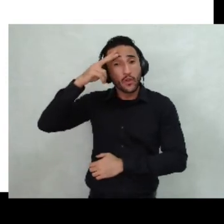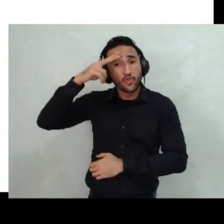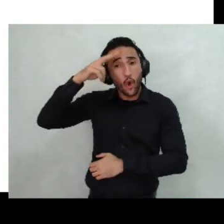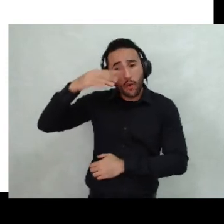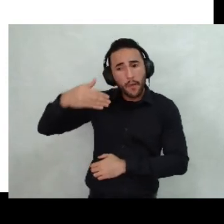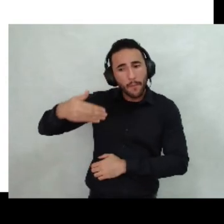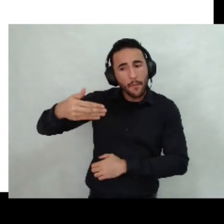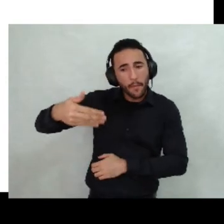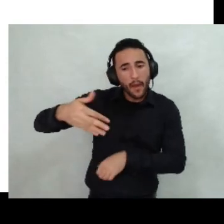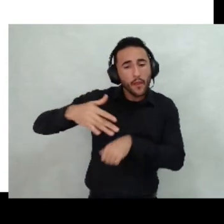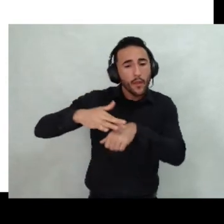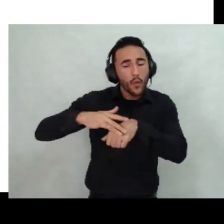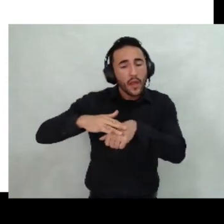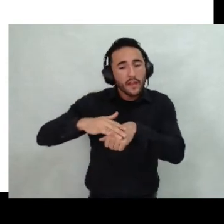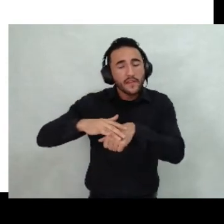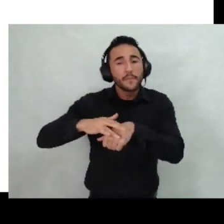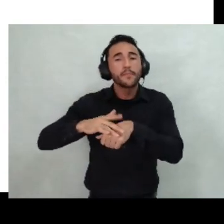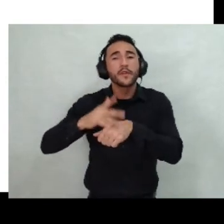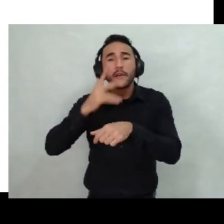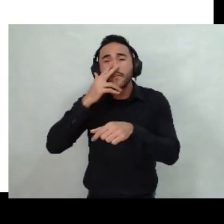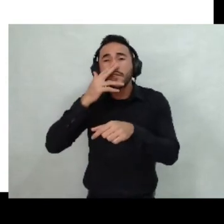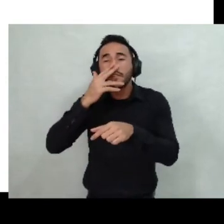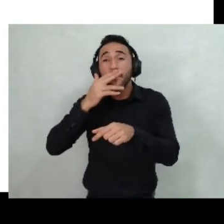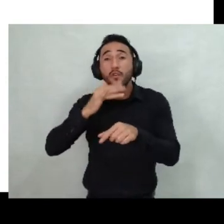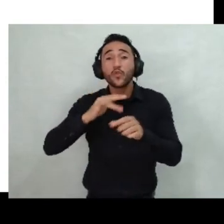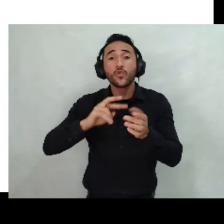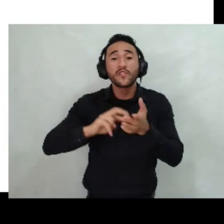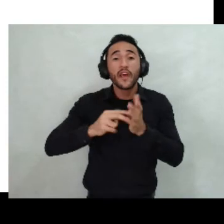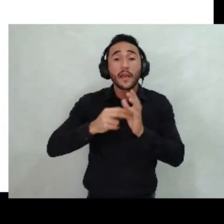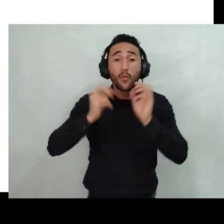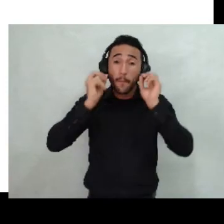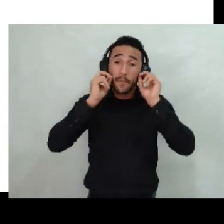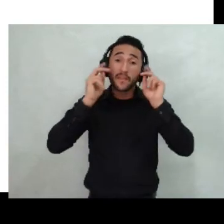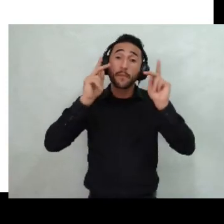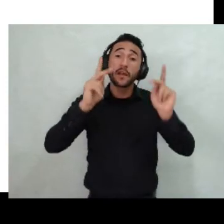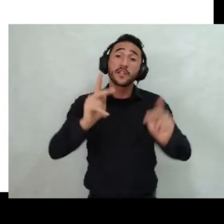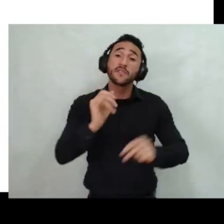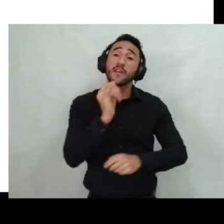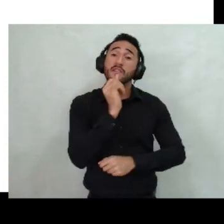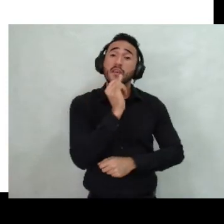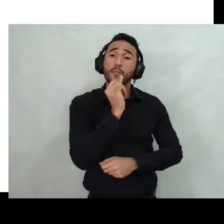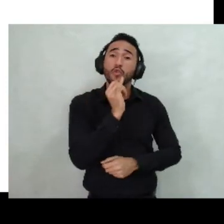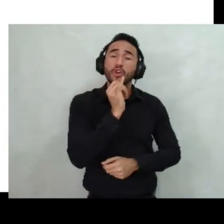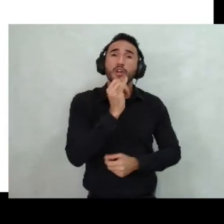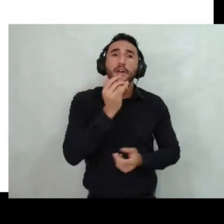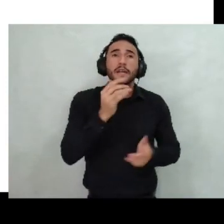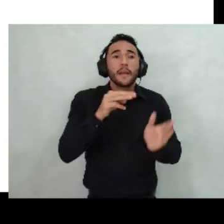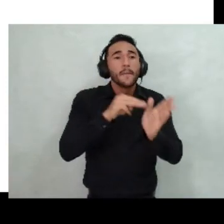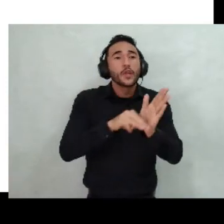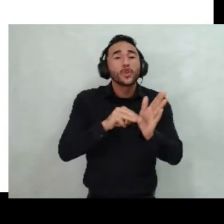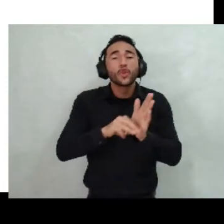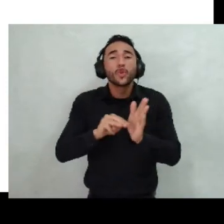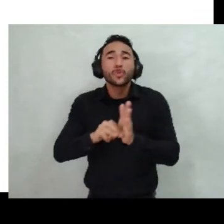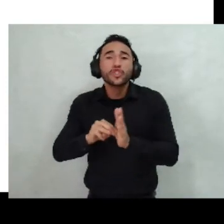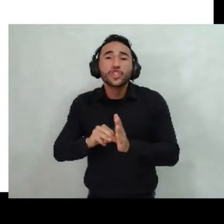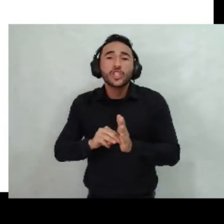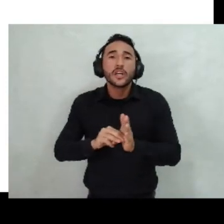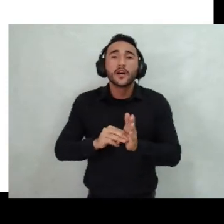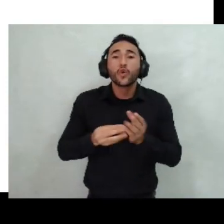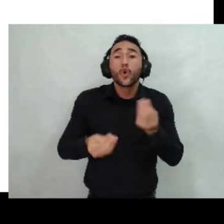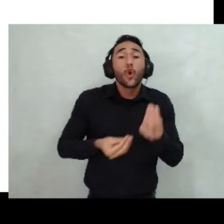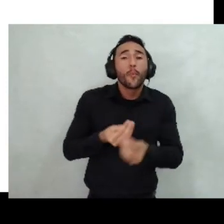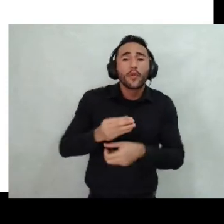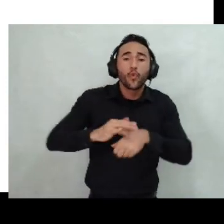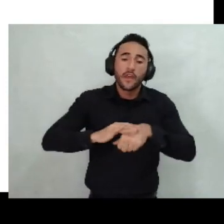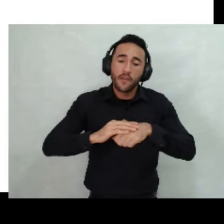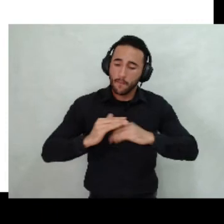temporal, o que nos dá também uma perspectiva da dinâmica de desenvolvimento da doença. Como eu disse, é